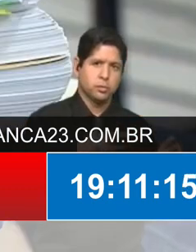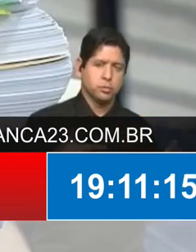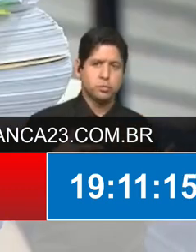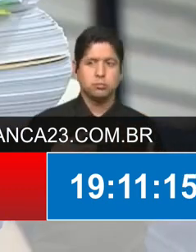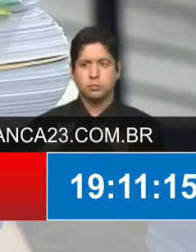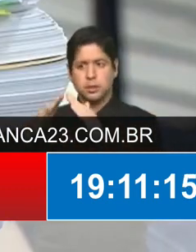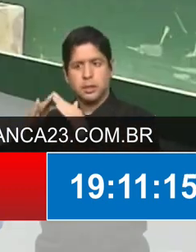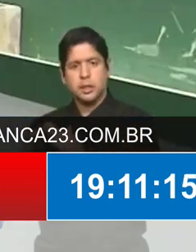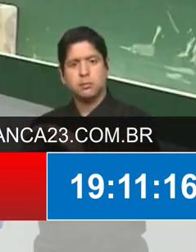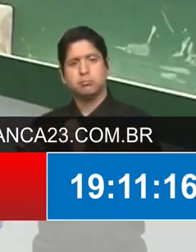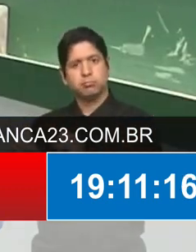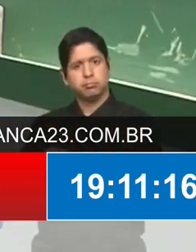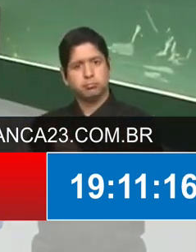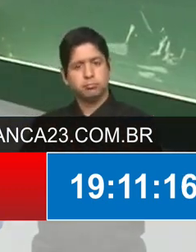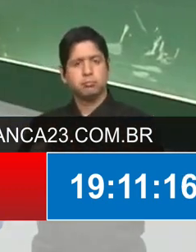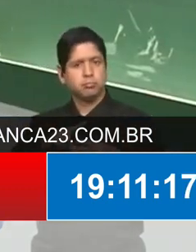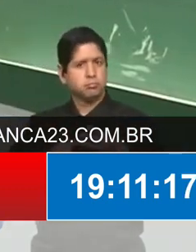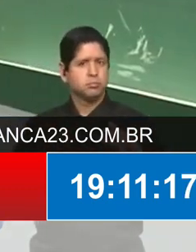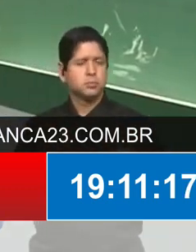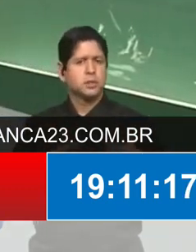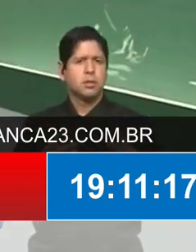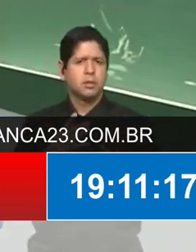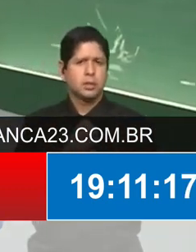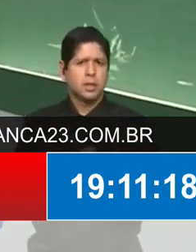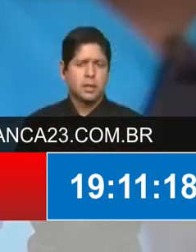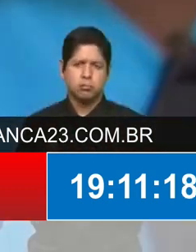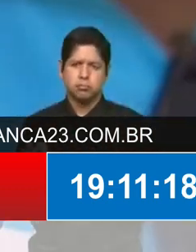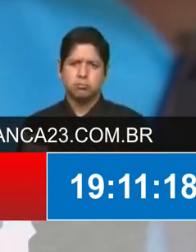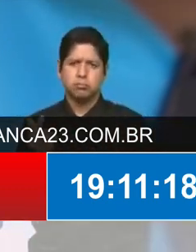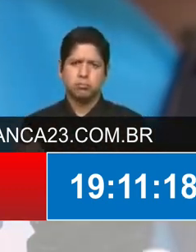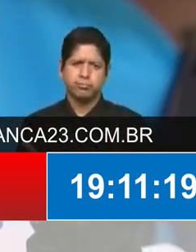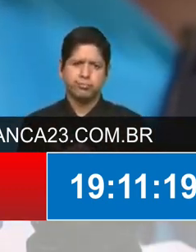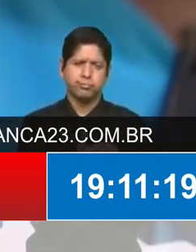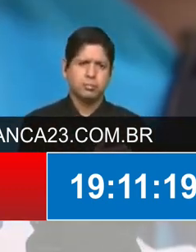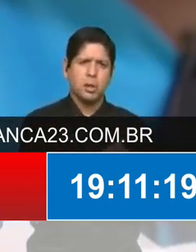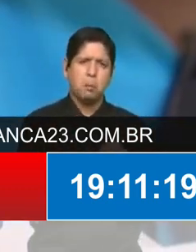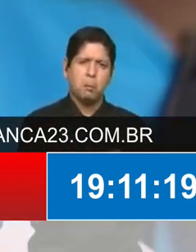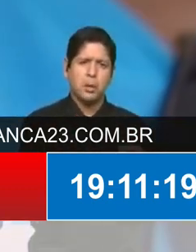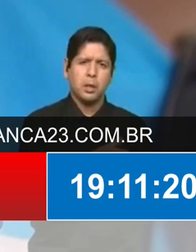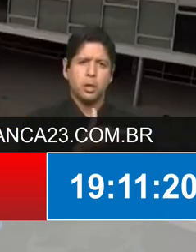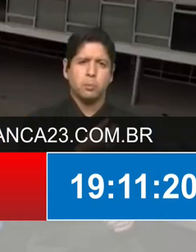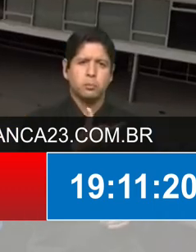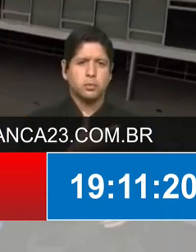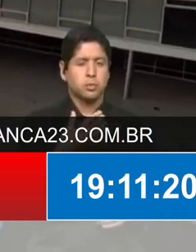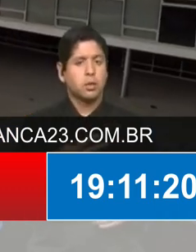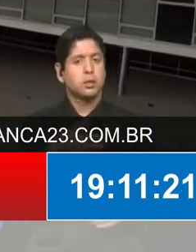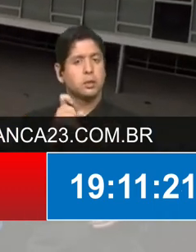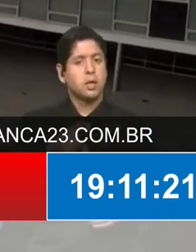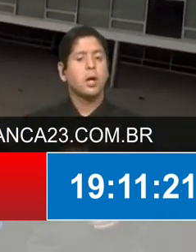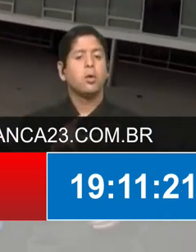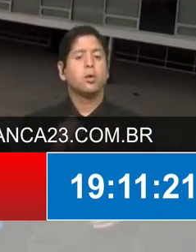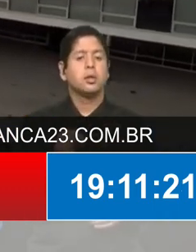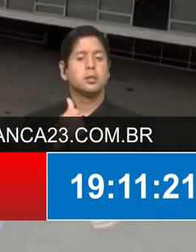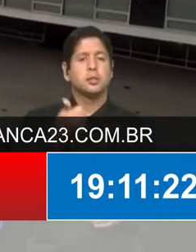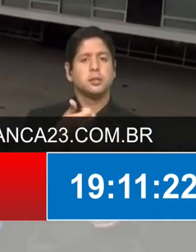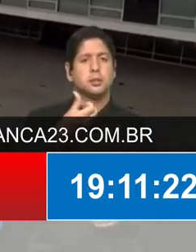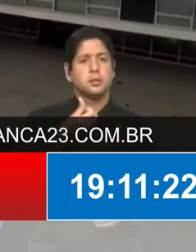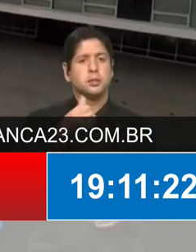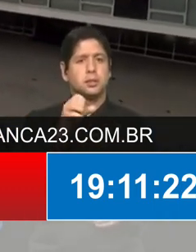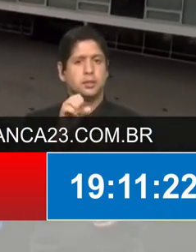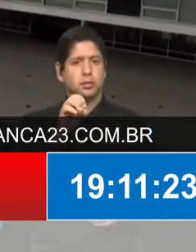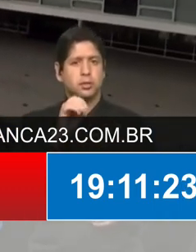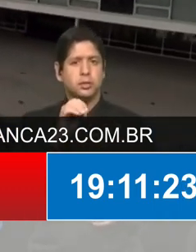e educação. O cálculo de arrecadação para cumprir o planejamento de 2024 é de 168